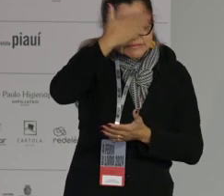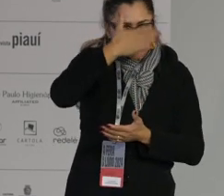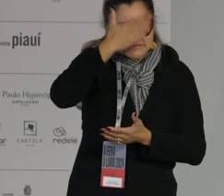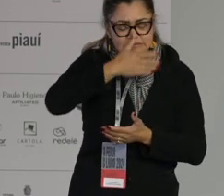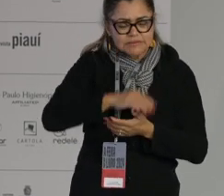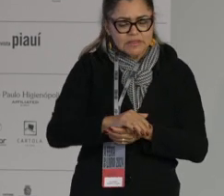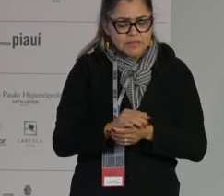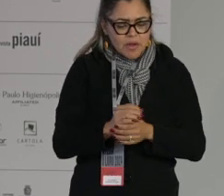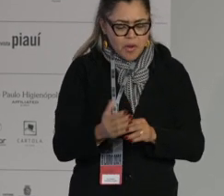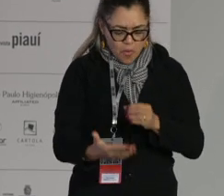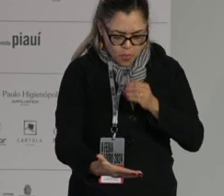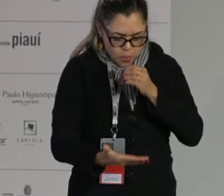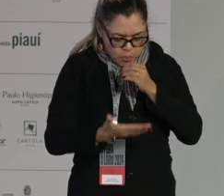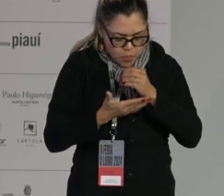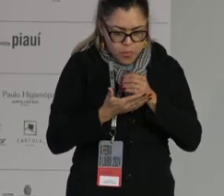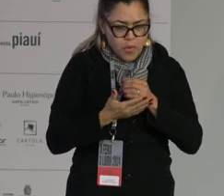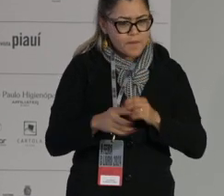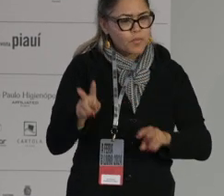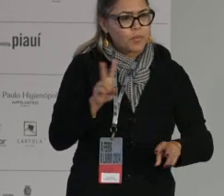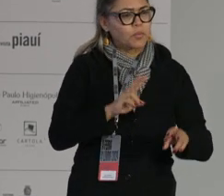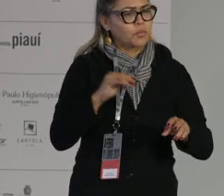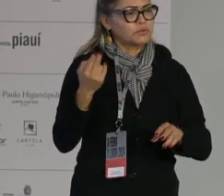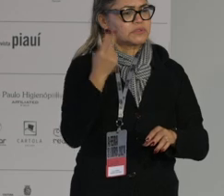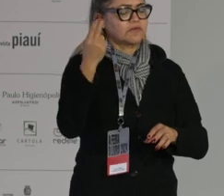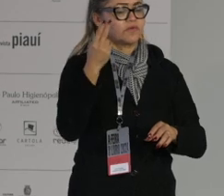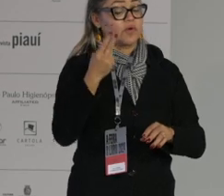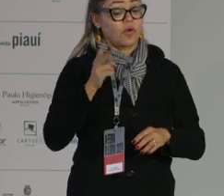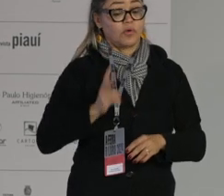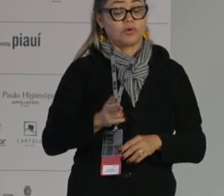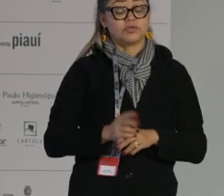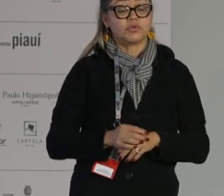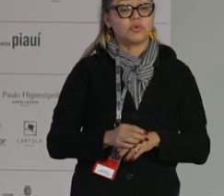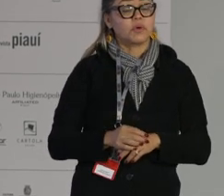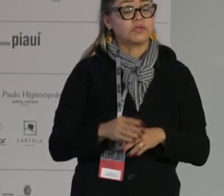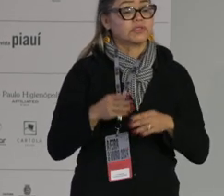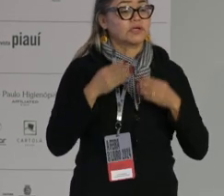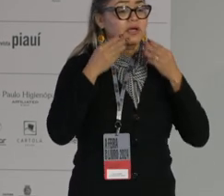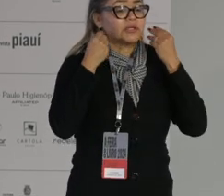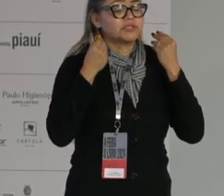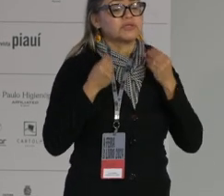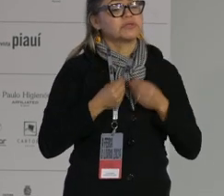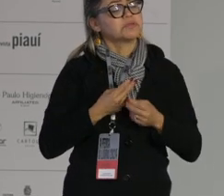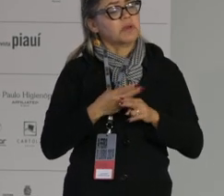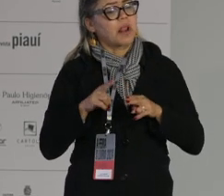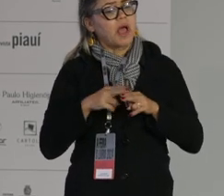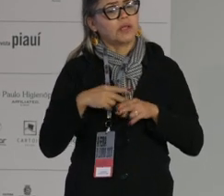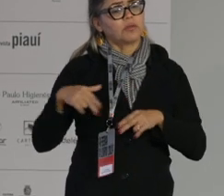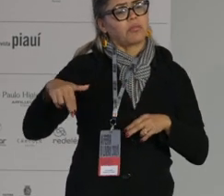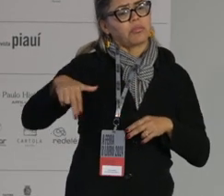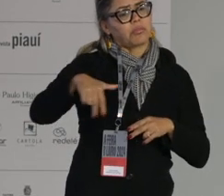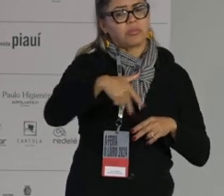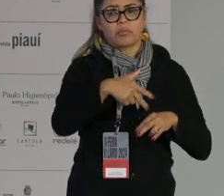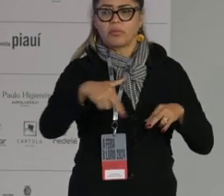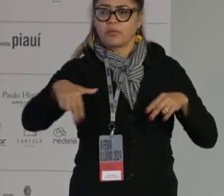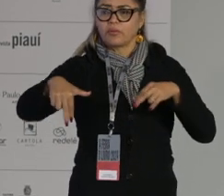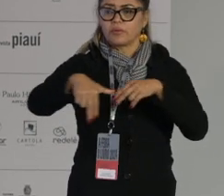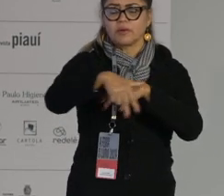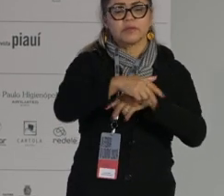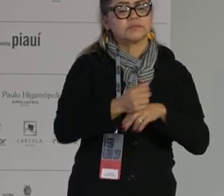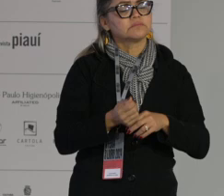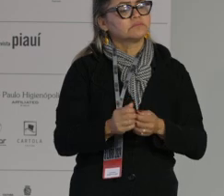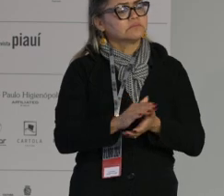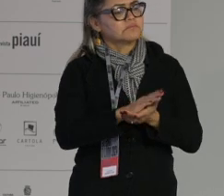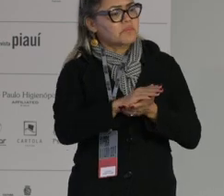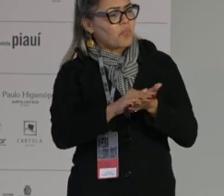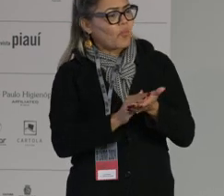miudezas a olho nu. Continua de gatinhas, pelada, dando um tempo para absorver o creme hidratante